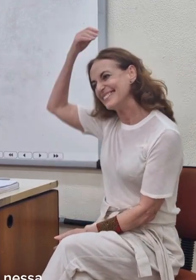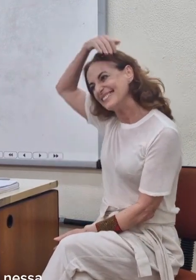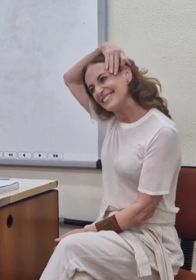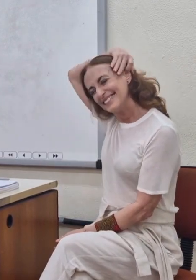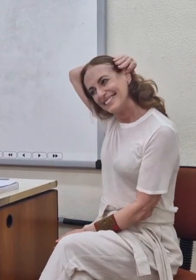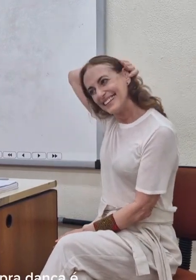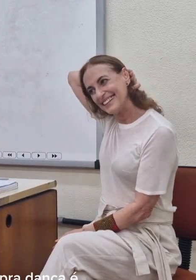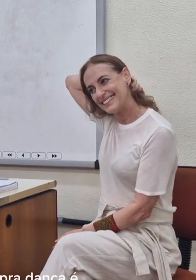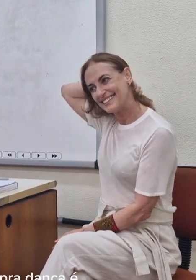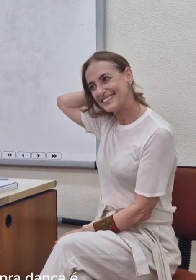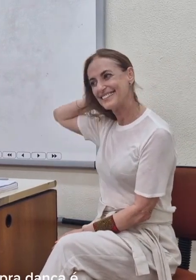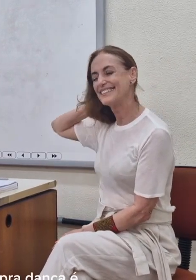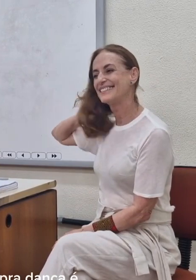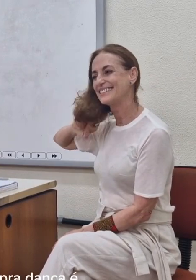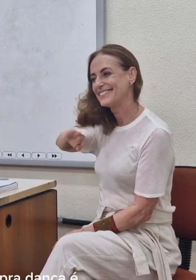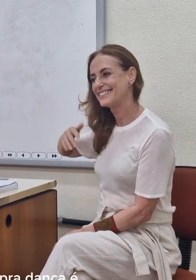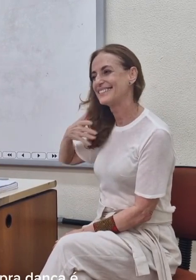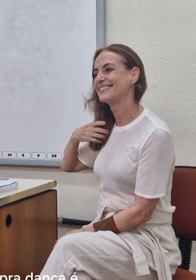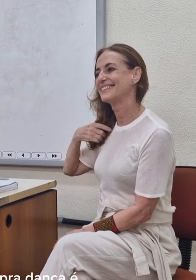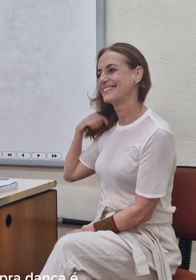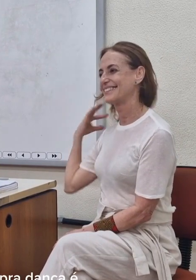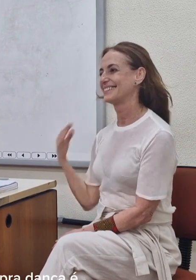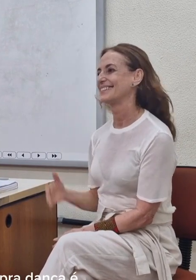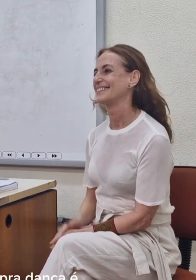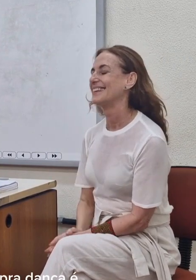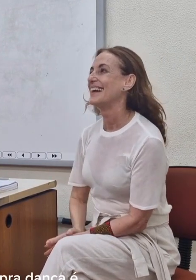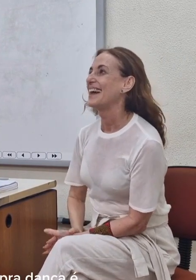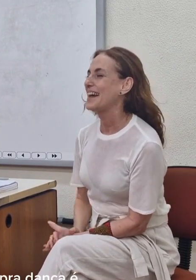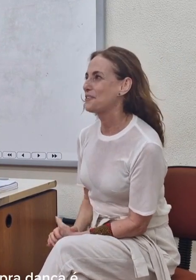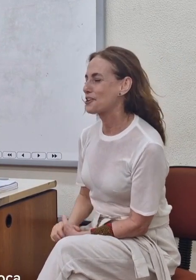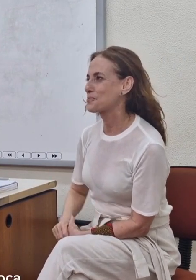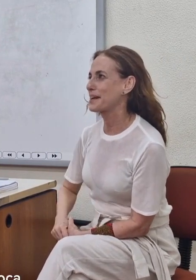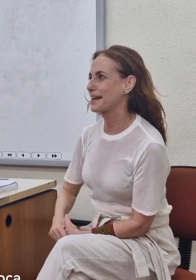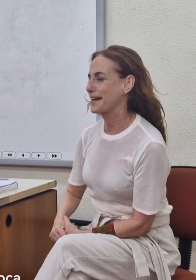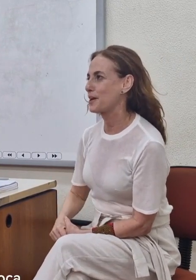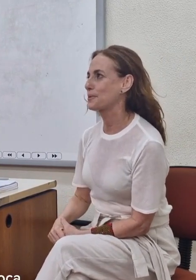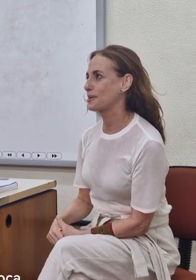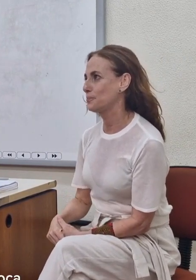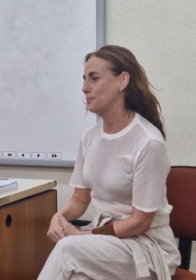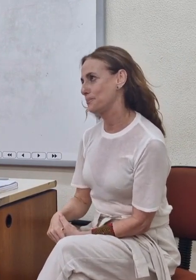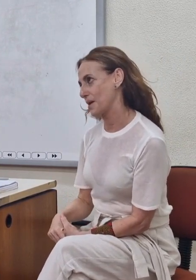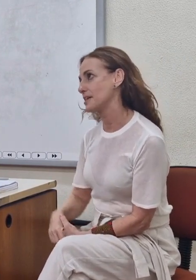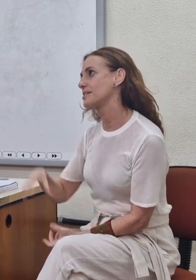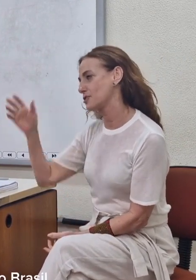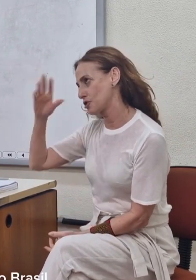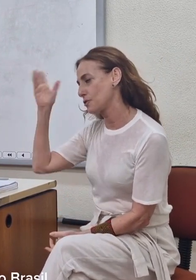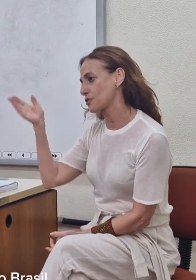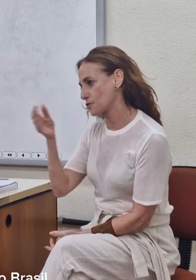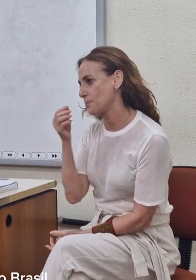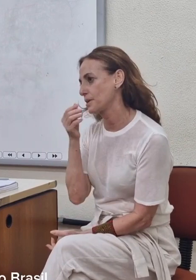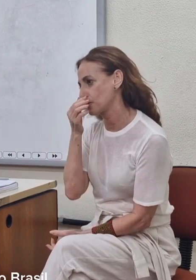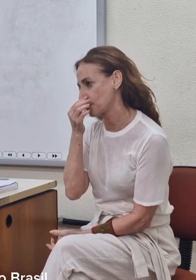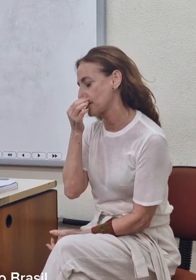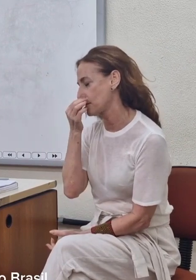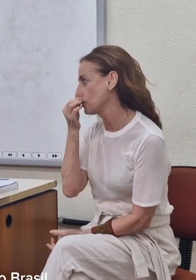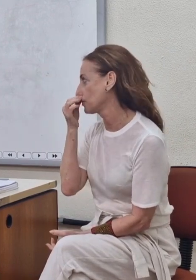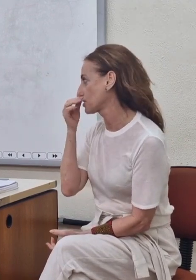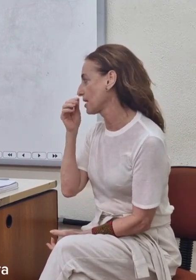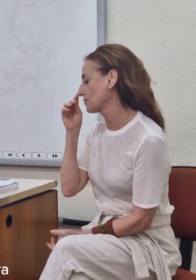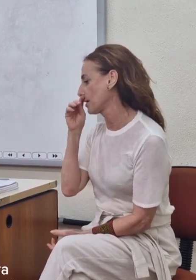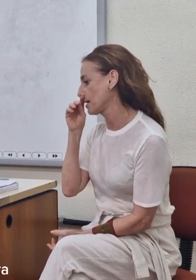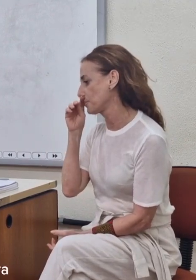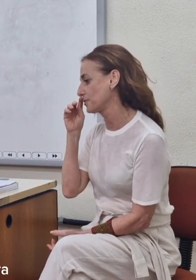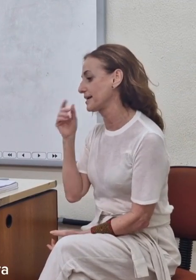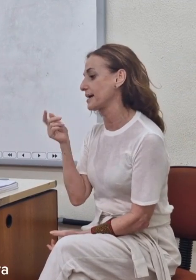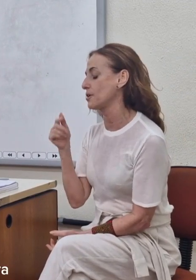imaginando nessa mudança que você trouxe da dança. É, eu acho que naquela época, existia uma das companhias do Brasil,